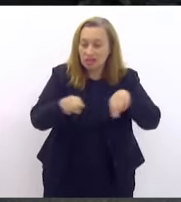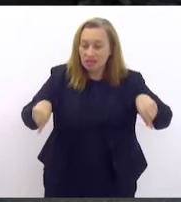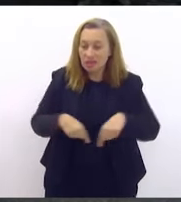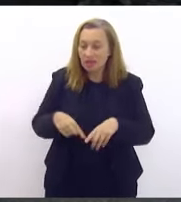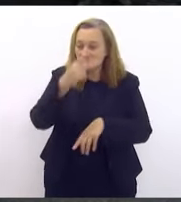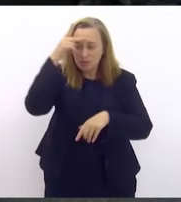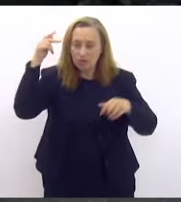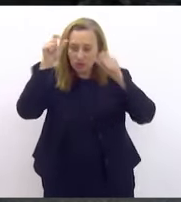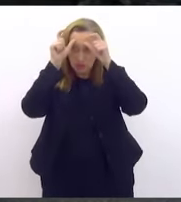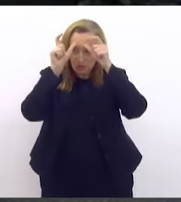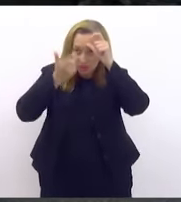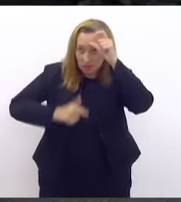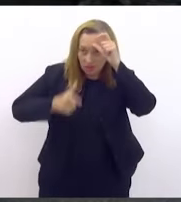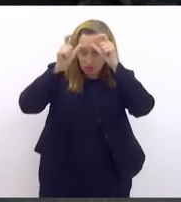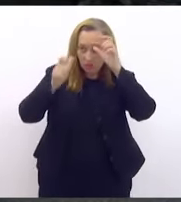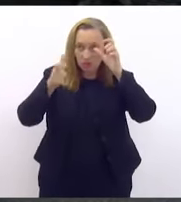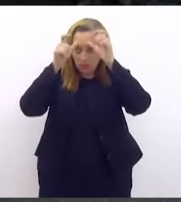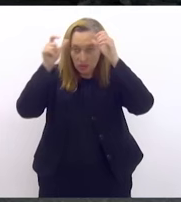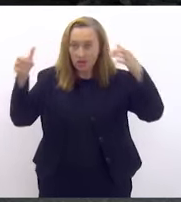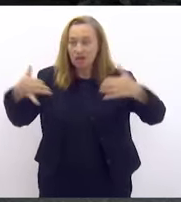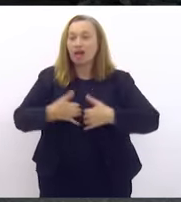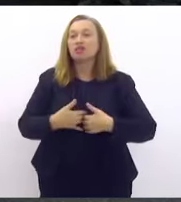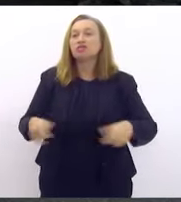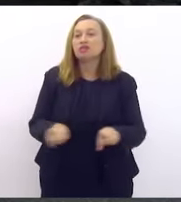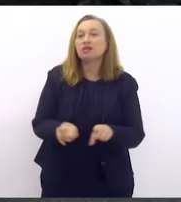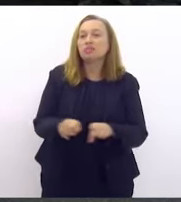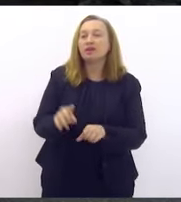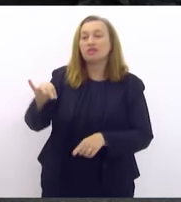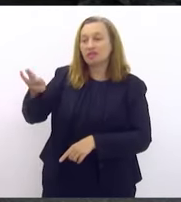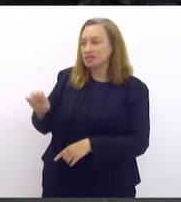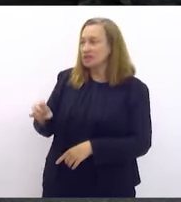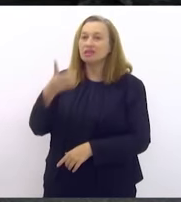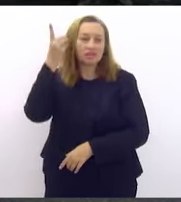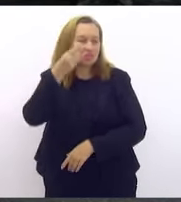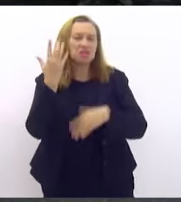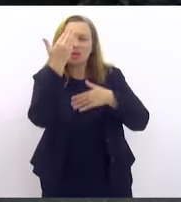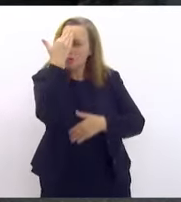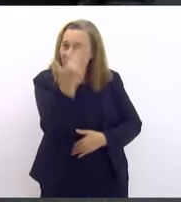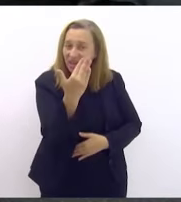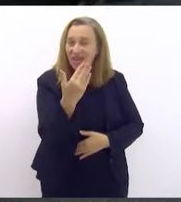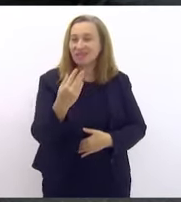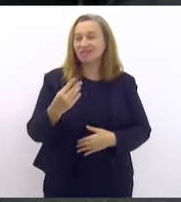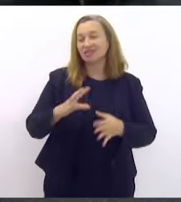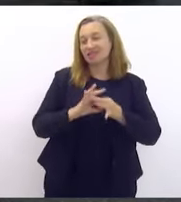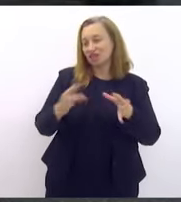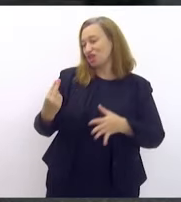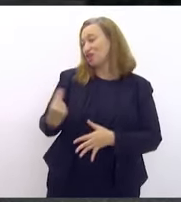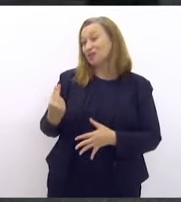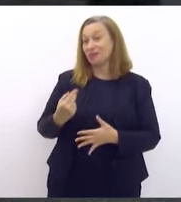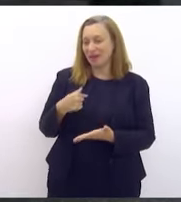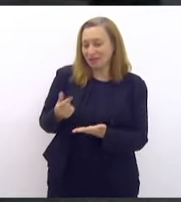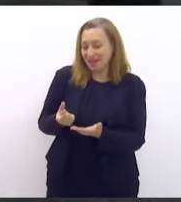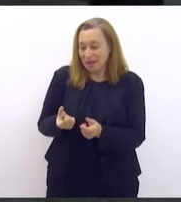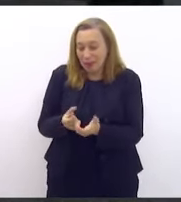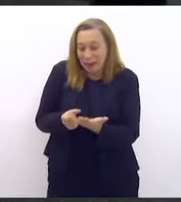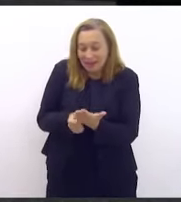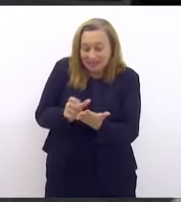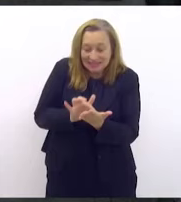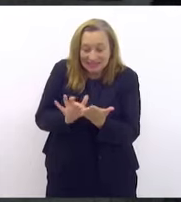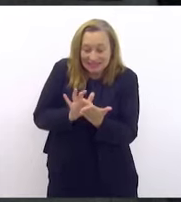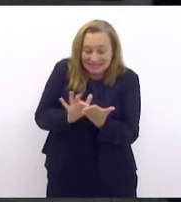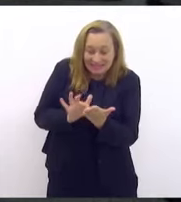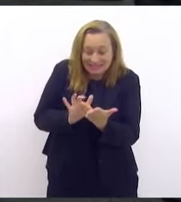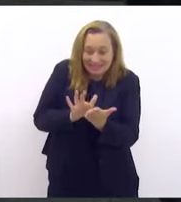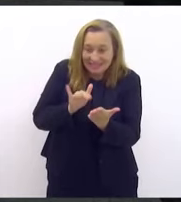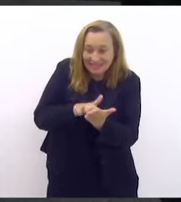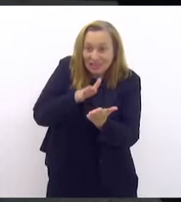com transtorno de espectro autista. Então, Franciane, deputada, muito obrigado por ceder a cultura. A gente ficou aqui no celular mandando mensagem direto ao